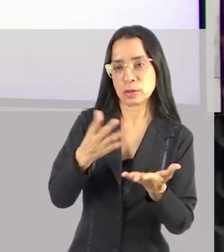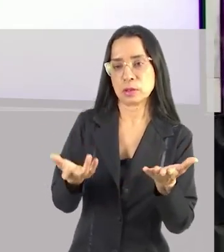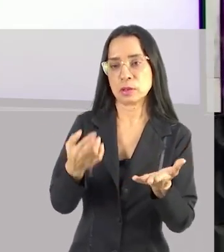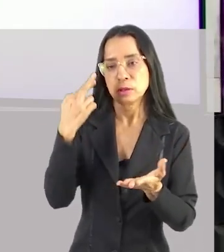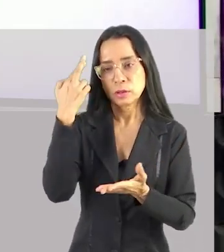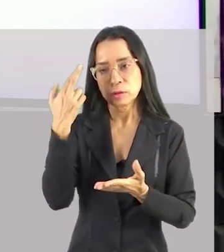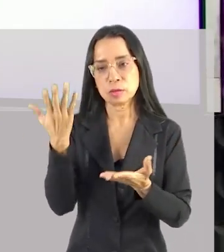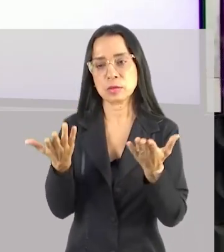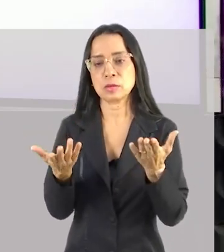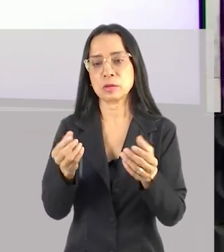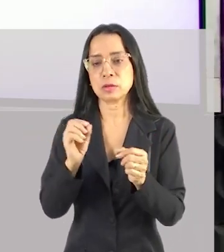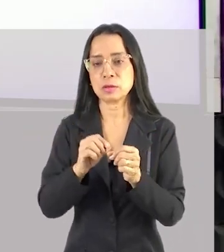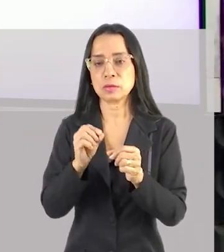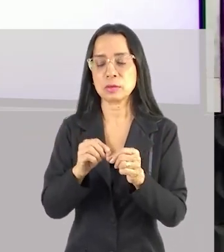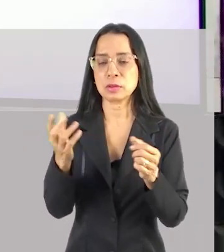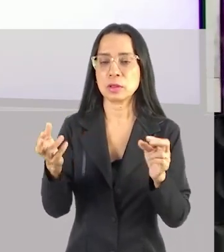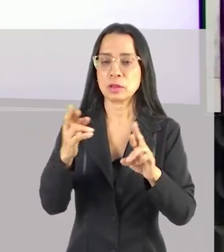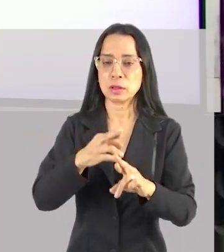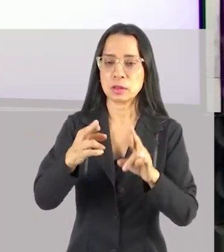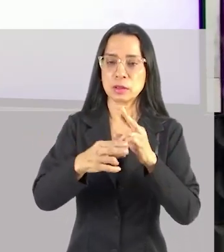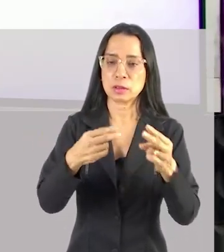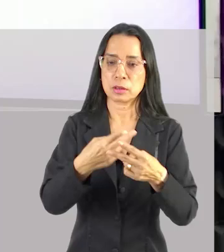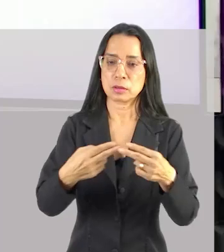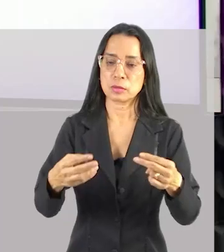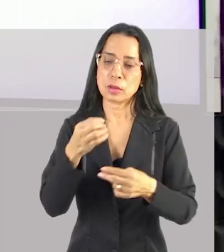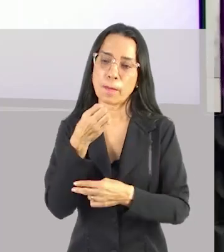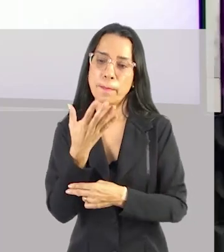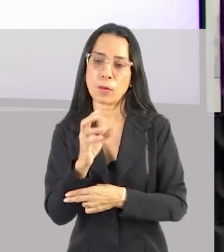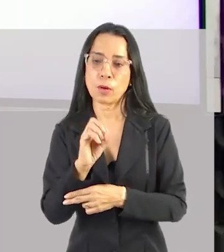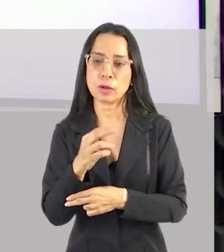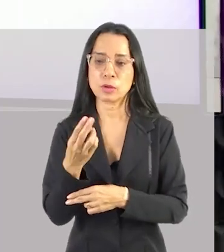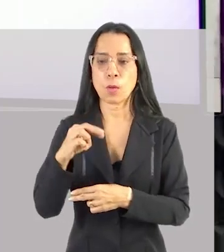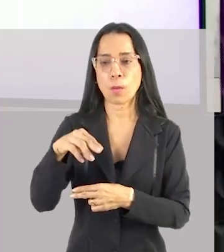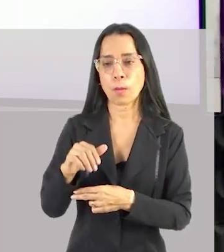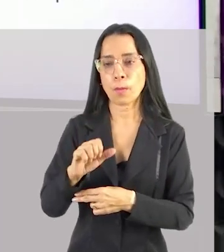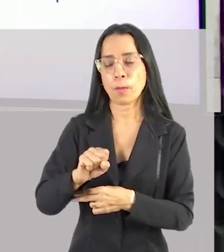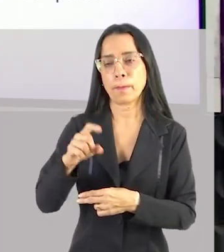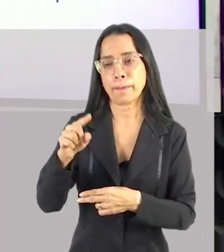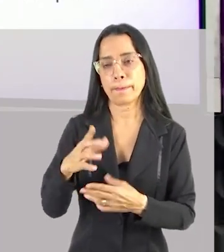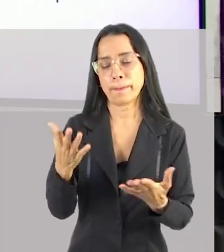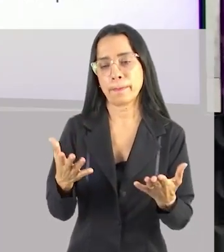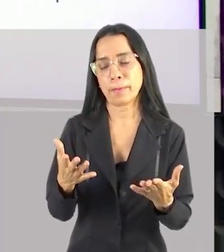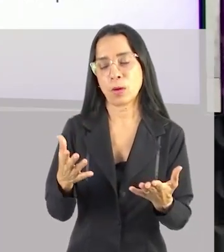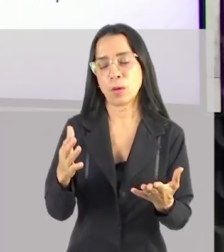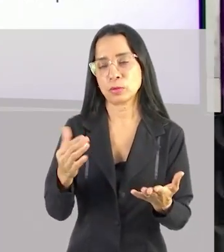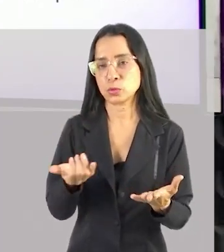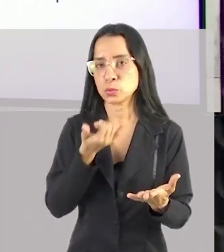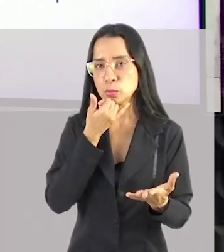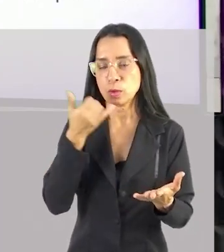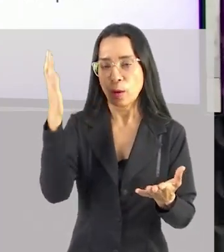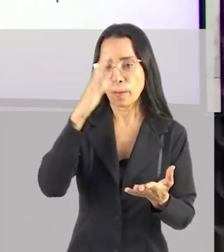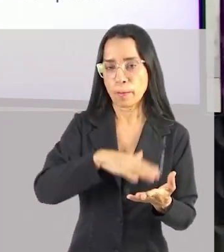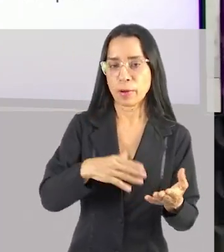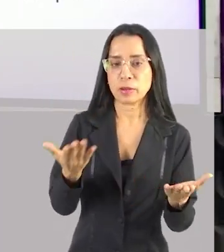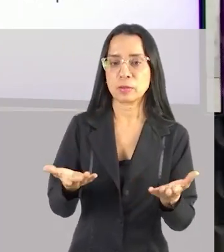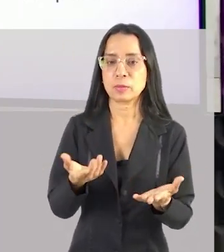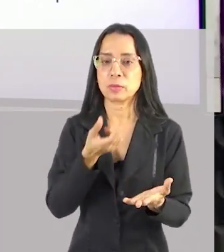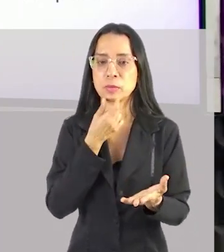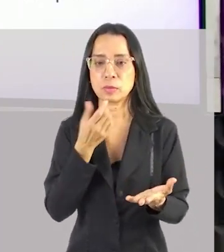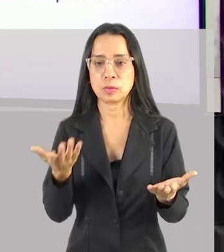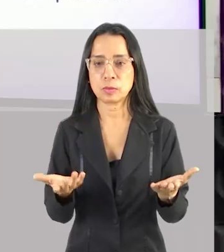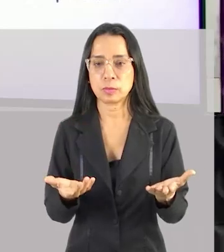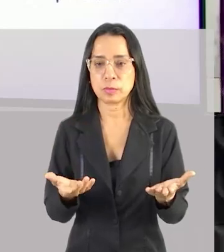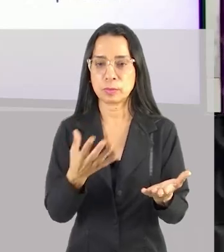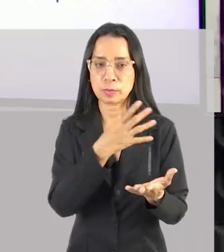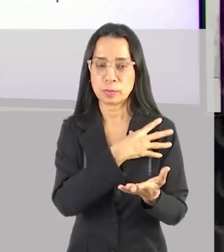agir com respeito às coisas que são boas ou más para o homem. Vamos ao que pede a